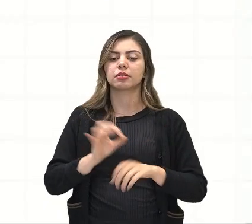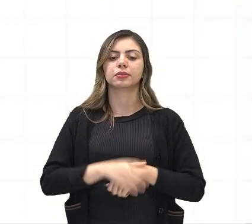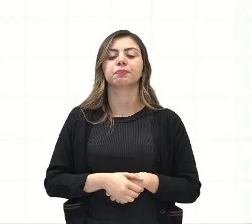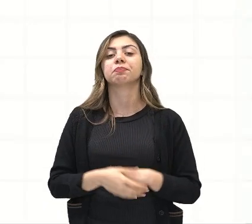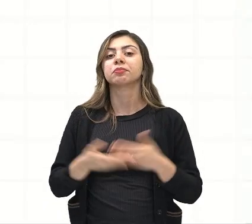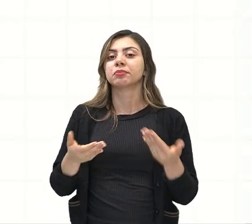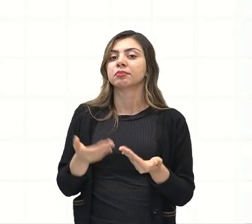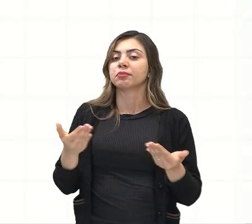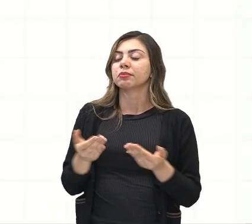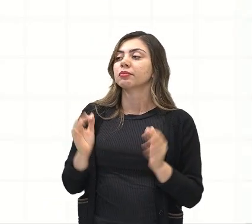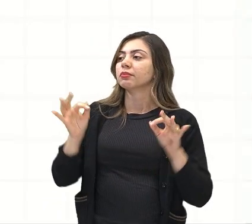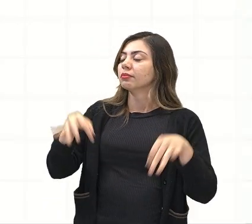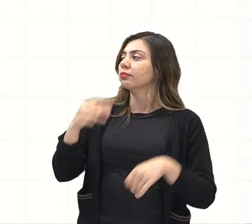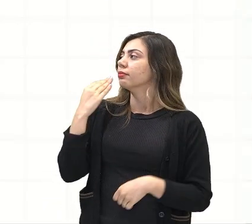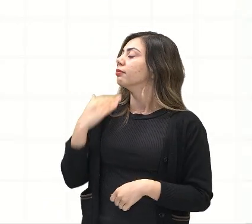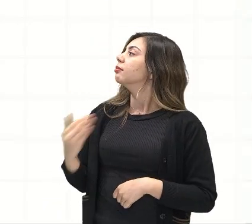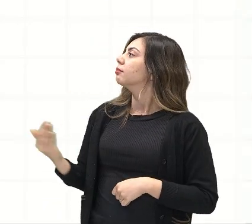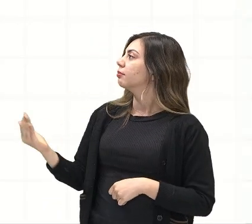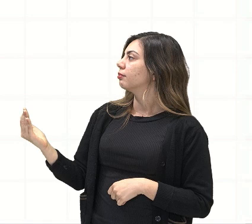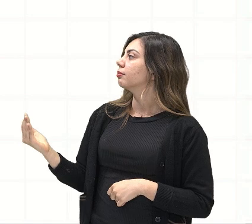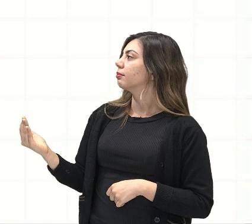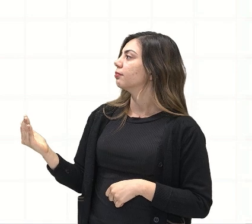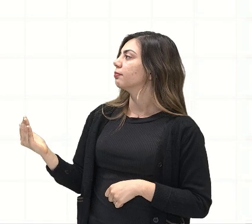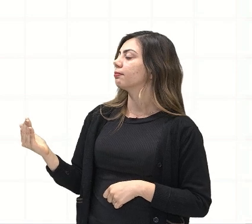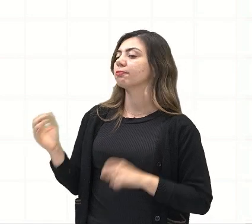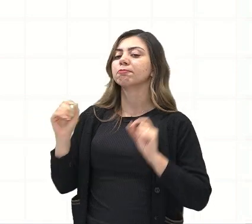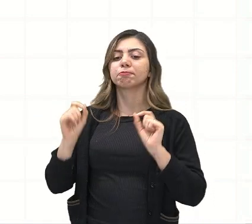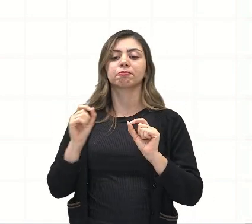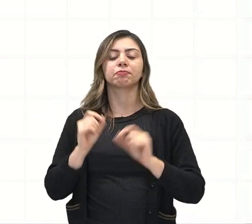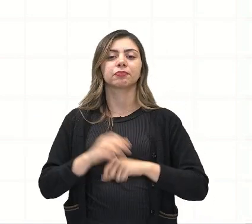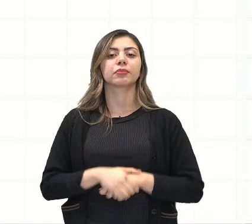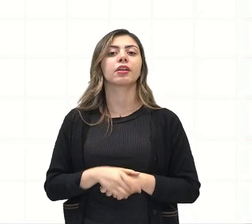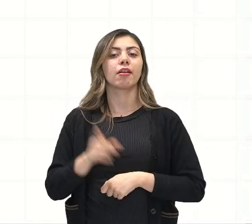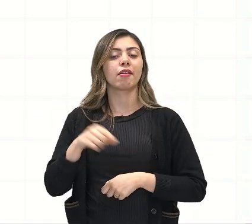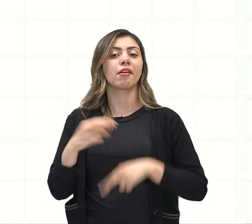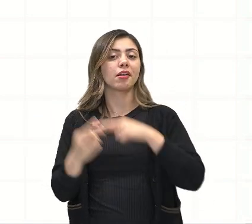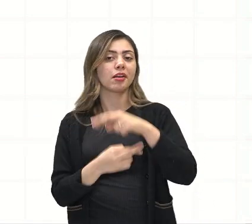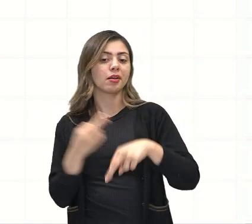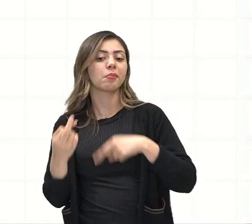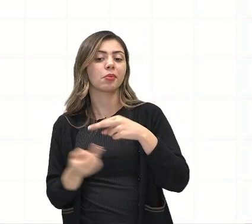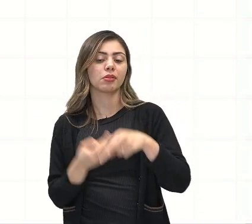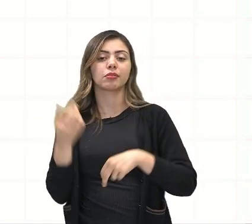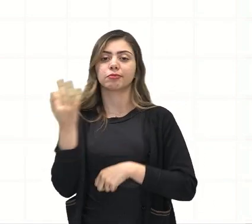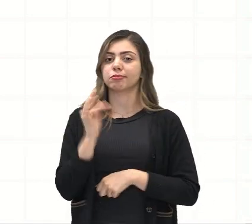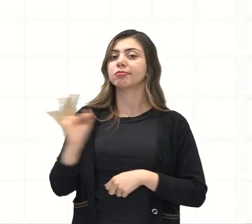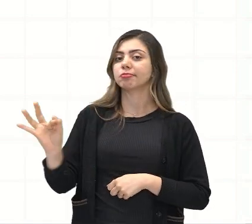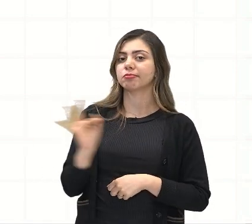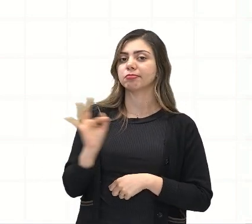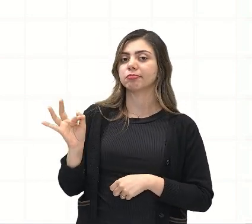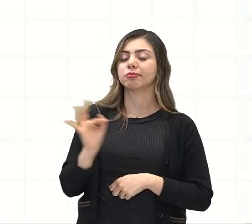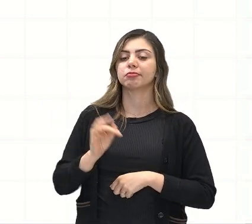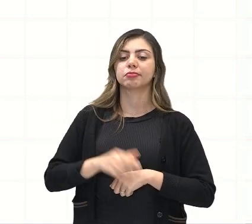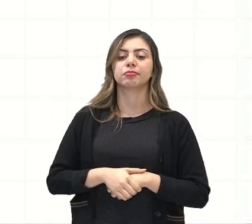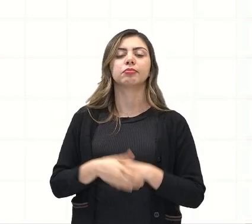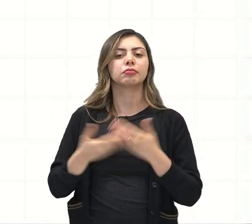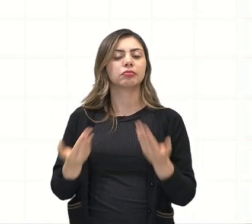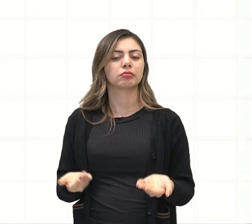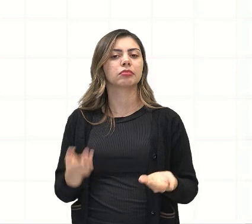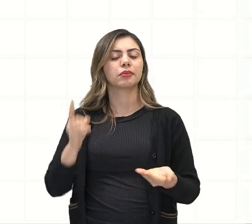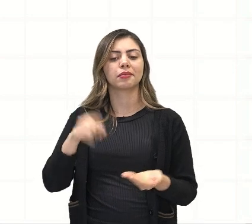da análise do nosso quadro, que é a revolução, se não é